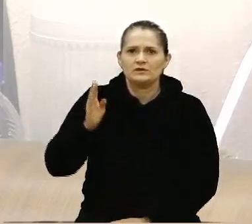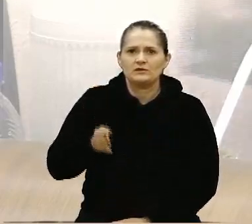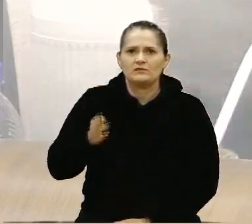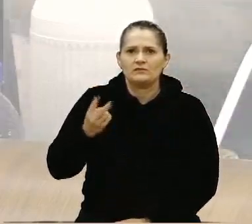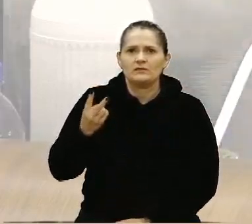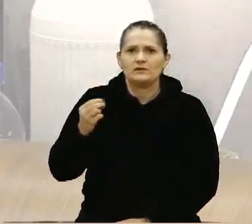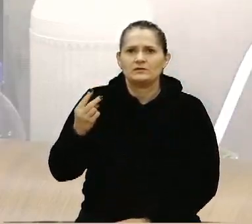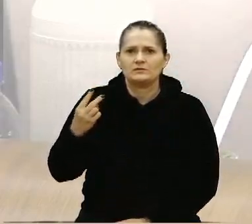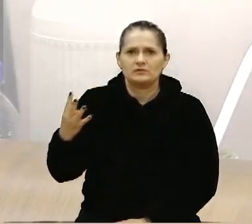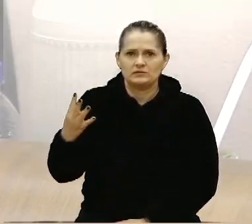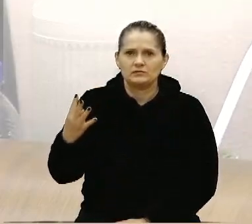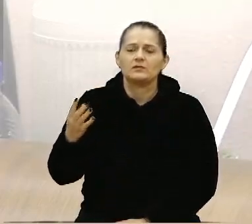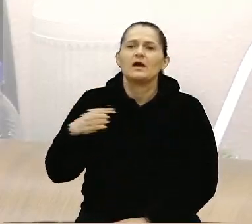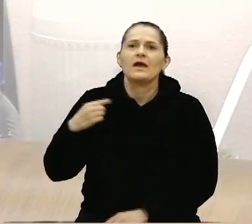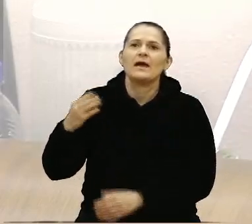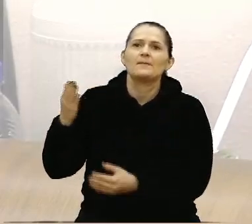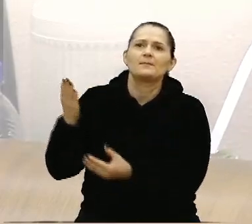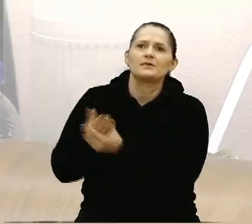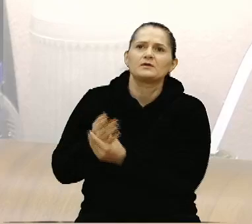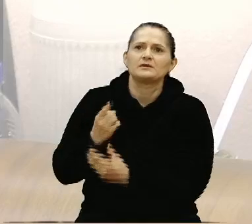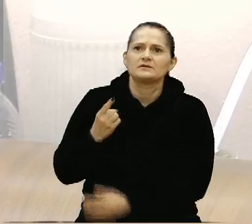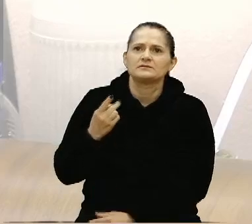99/2024, contido no processo número